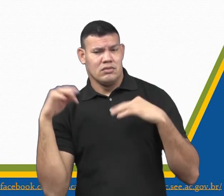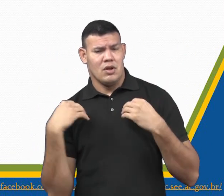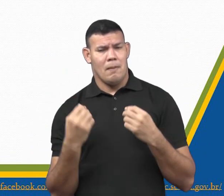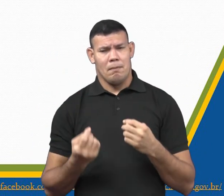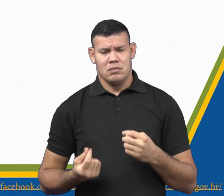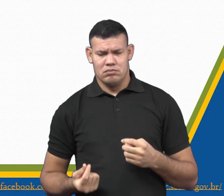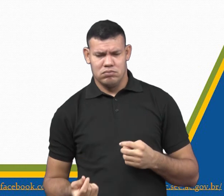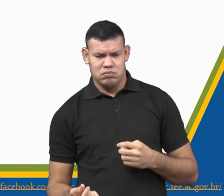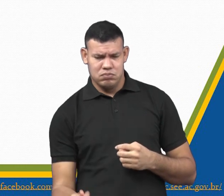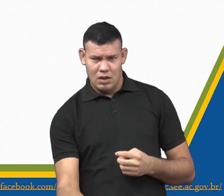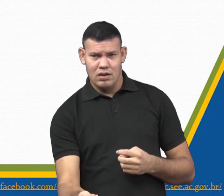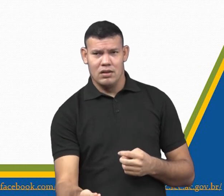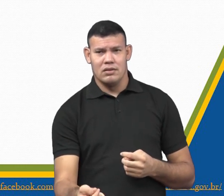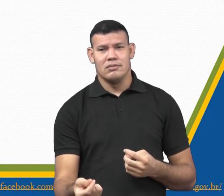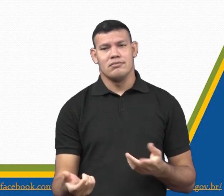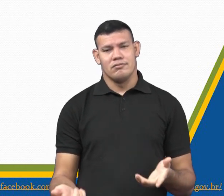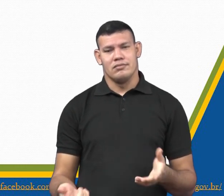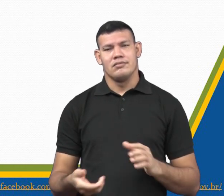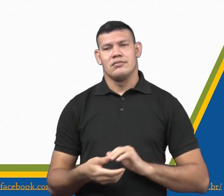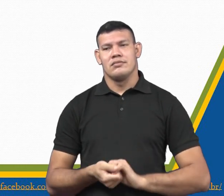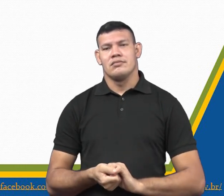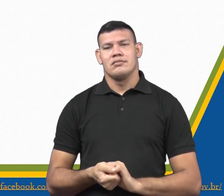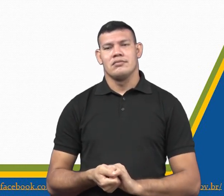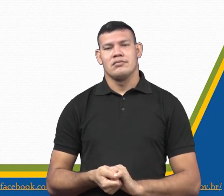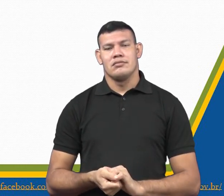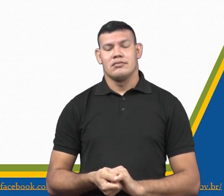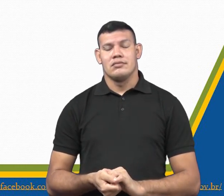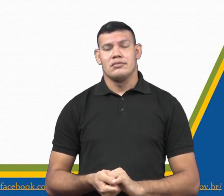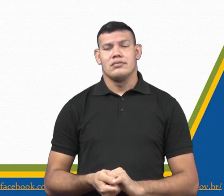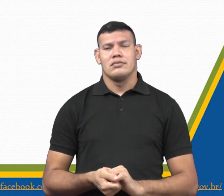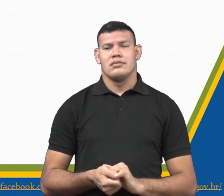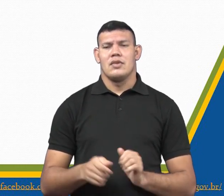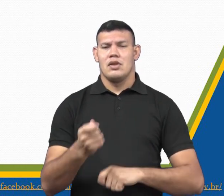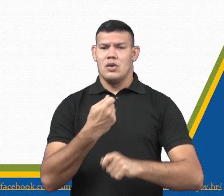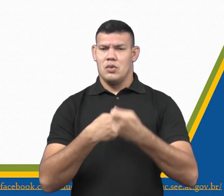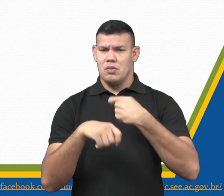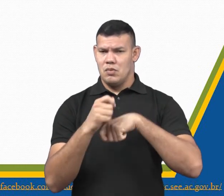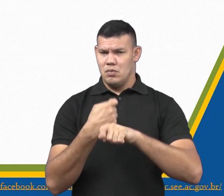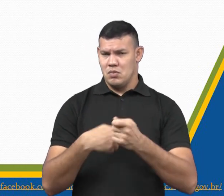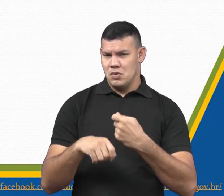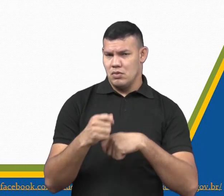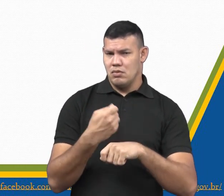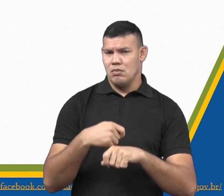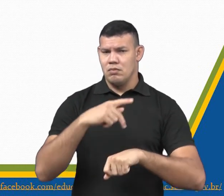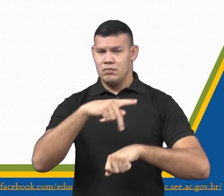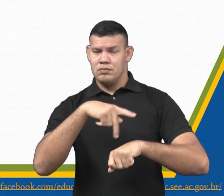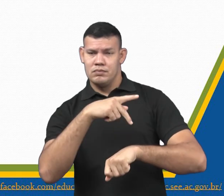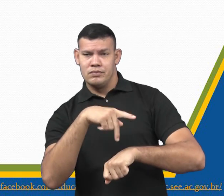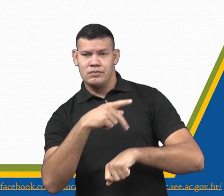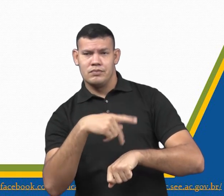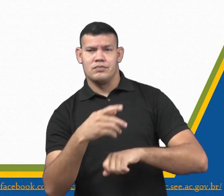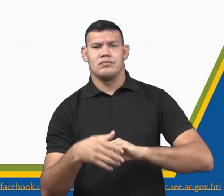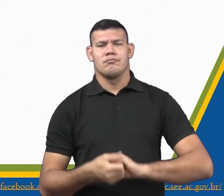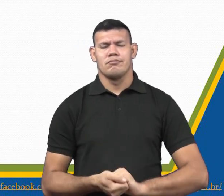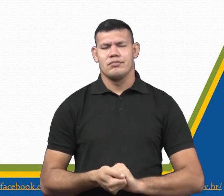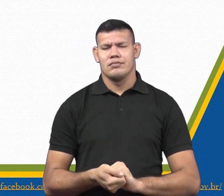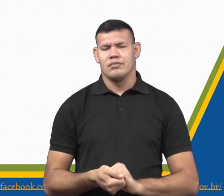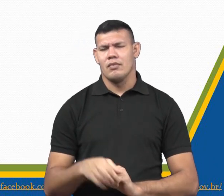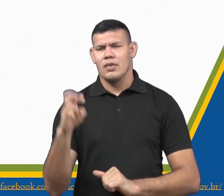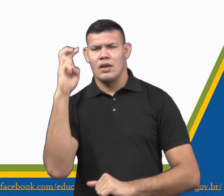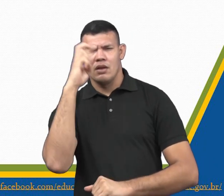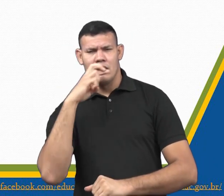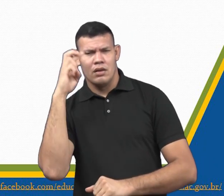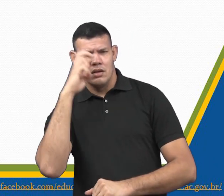injetam recursos na economia global, que injetam recursos na economia local. Bom,